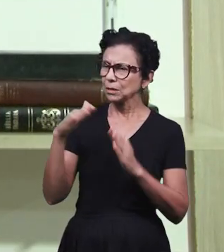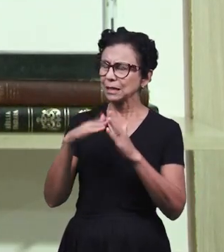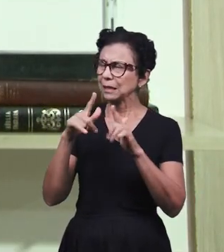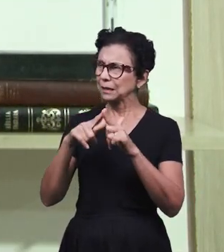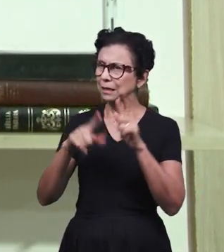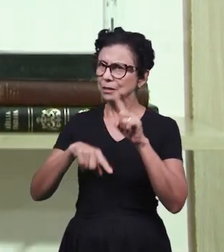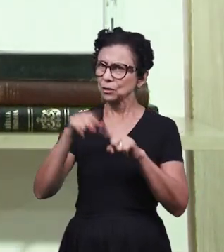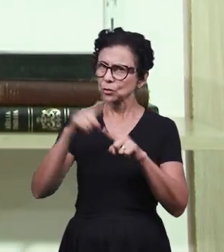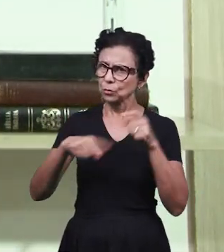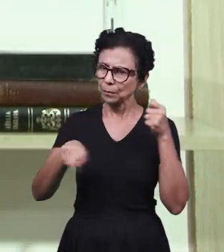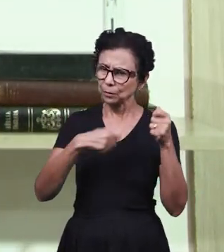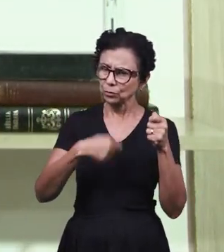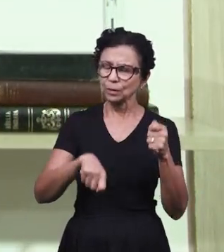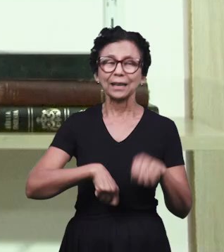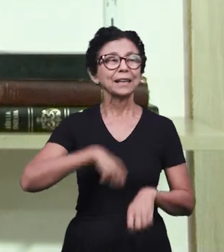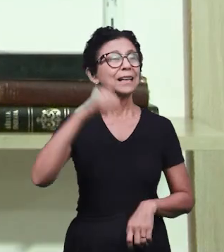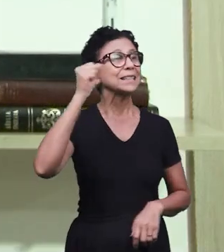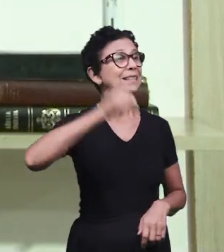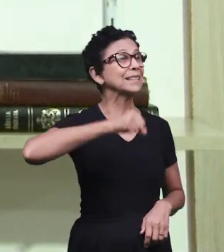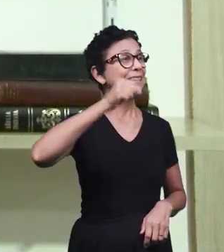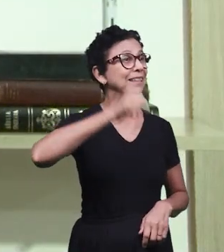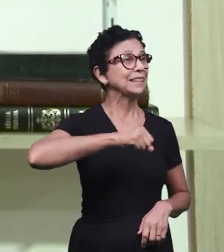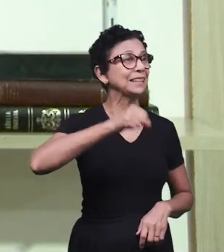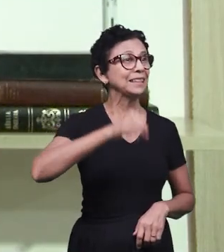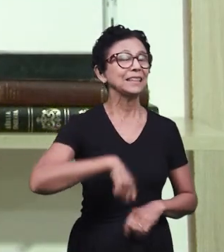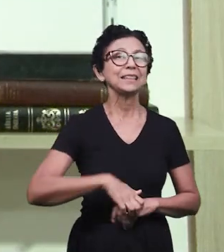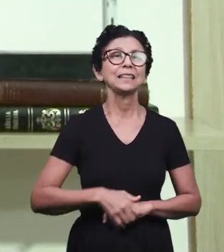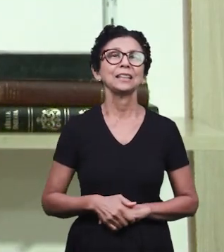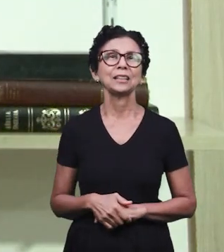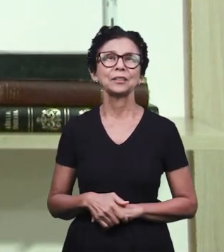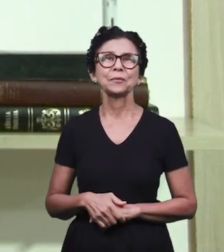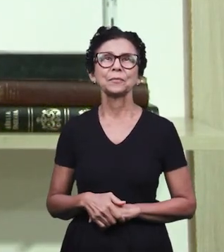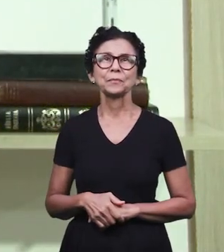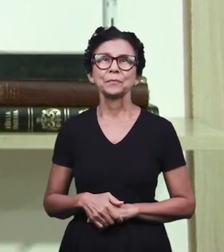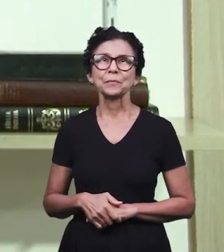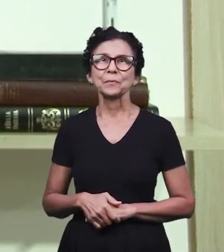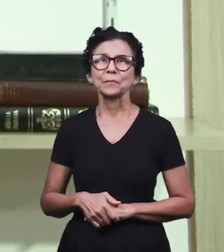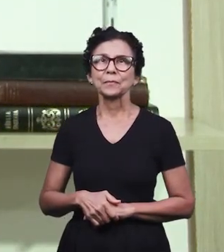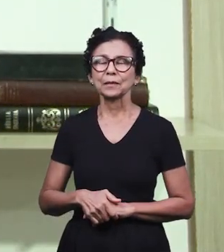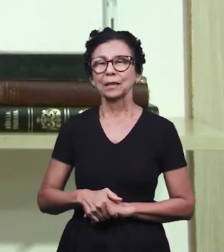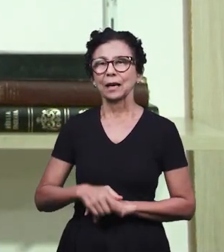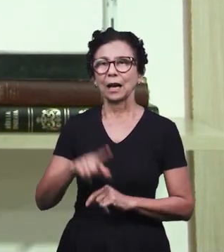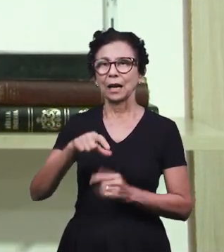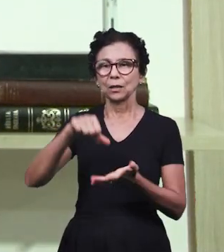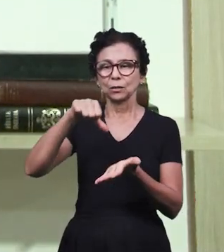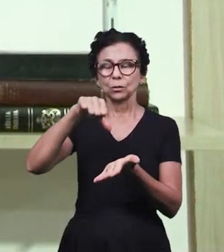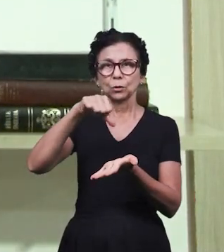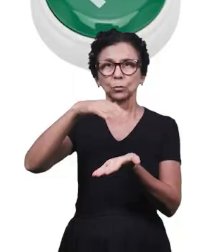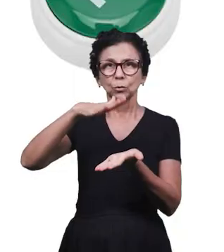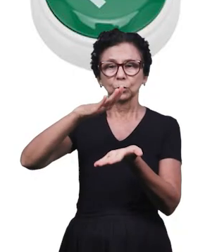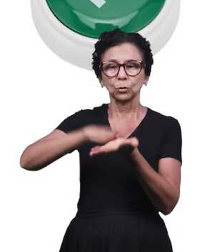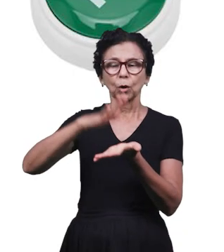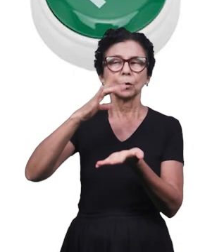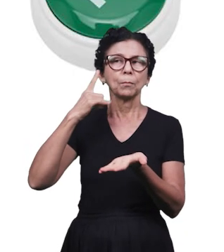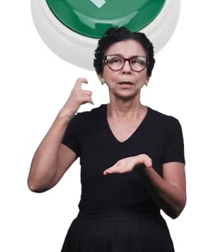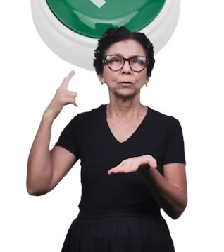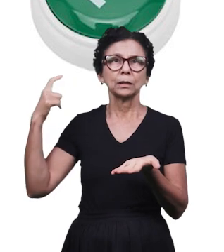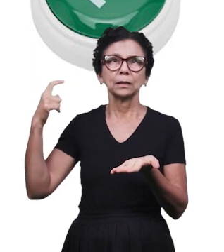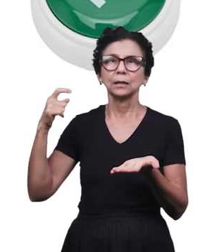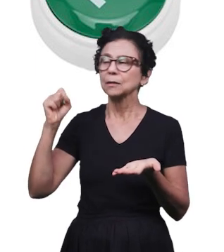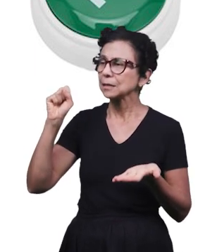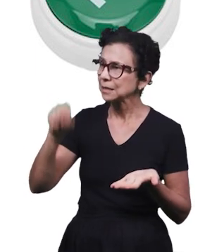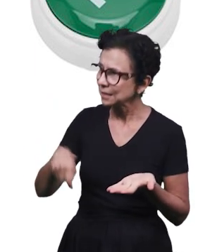igreja? Sim. E talvez dar um reforço com uma campainha? Sim. Ela cola e reforça